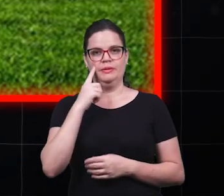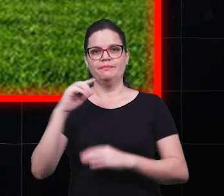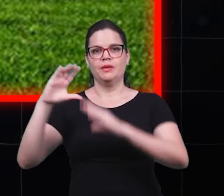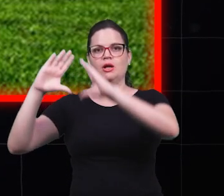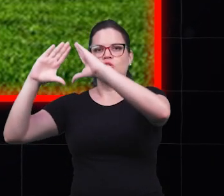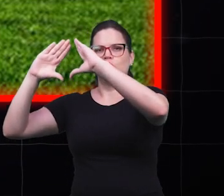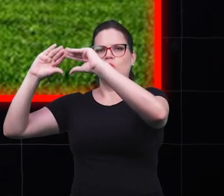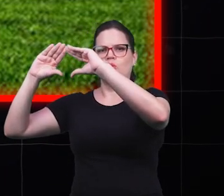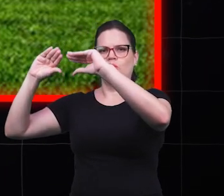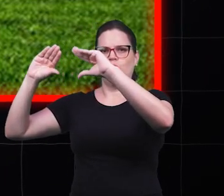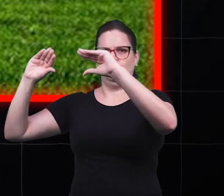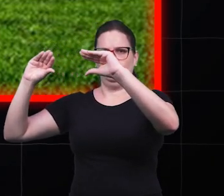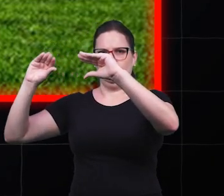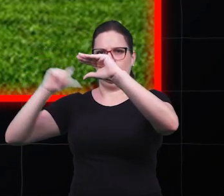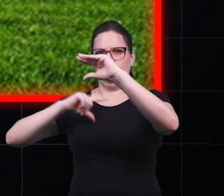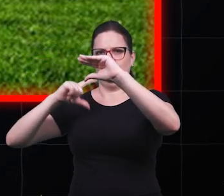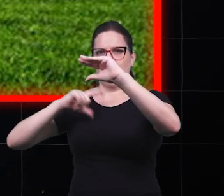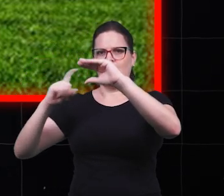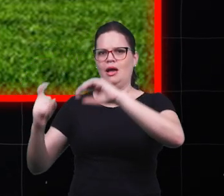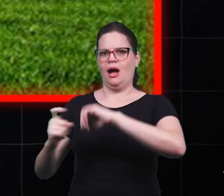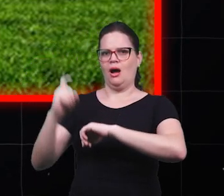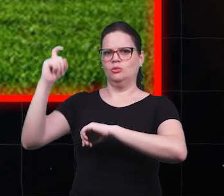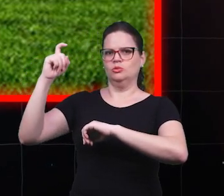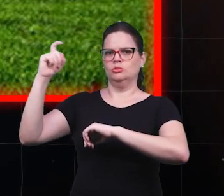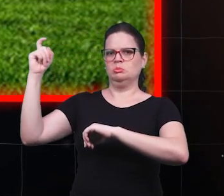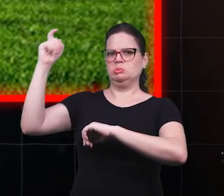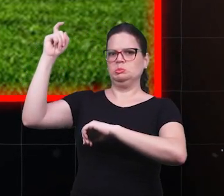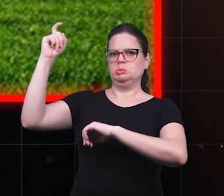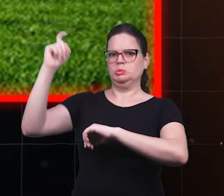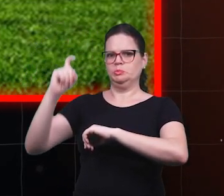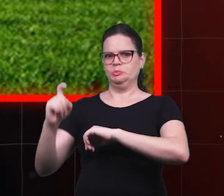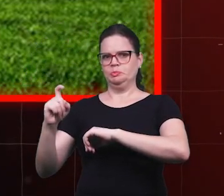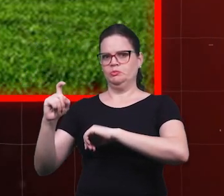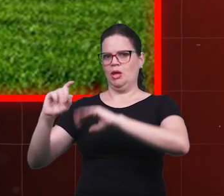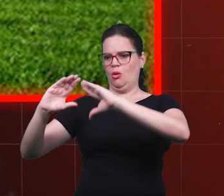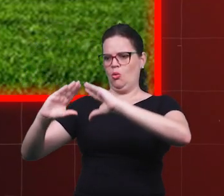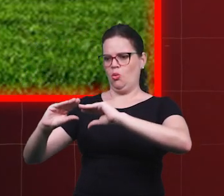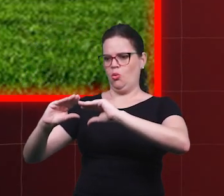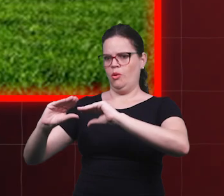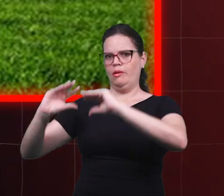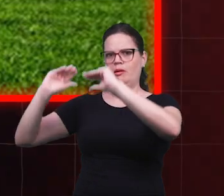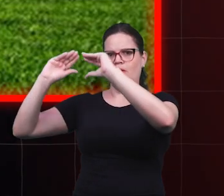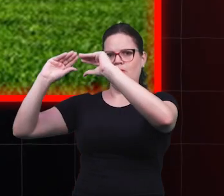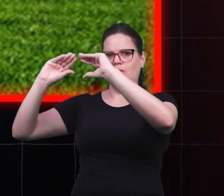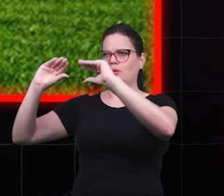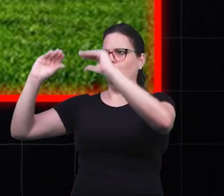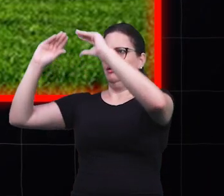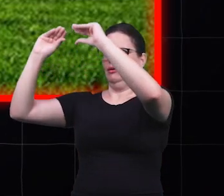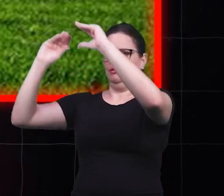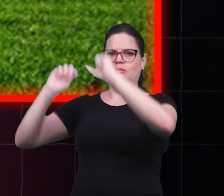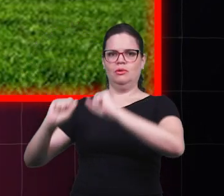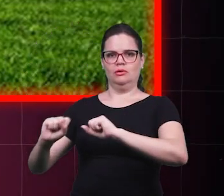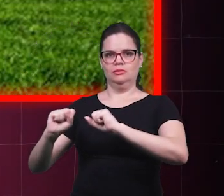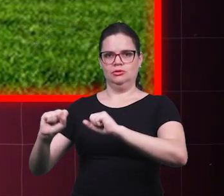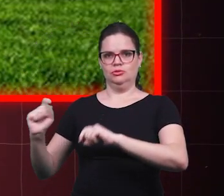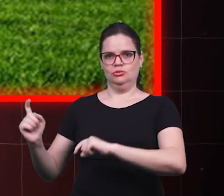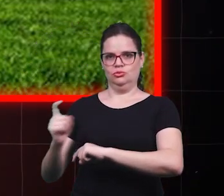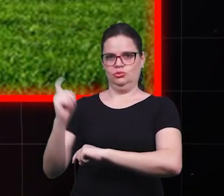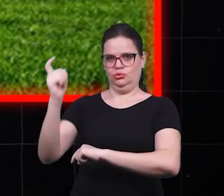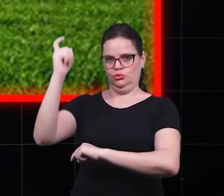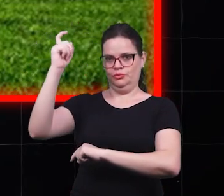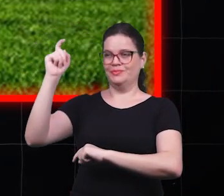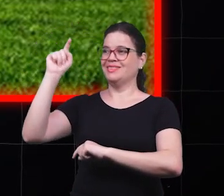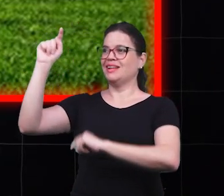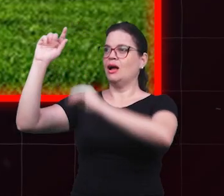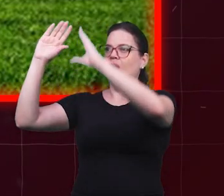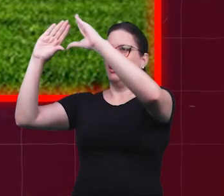têm diversas altitudes, né? Tem nuvens baixas, médias e altas. As nuvens altas estão